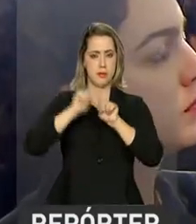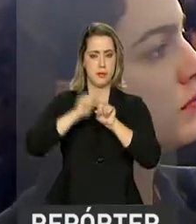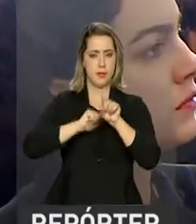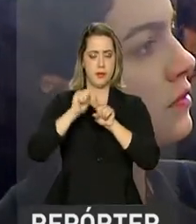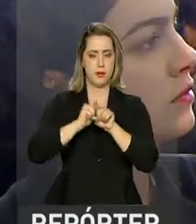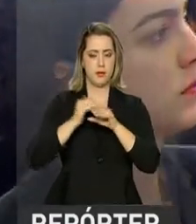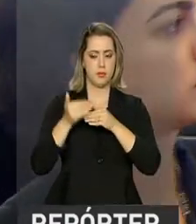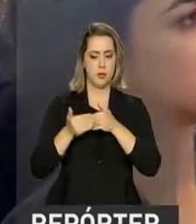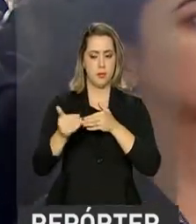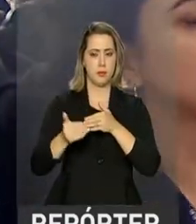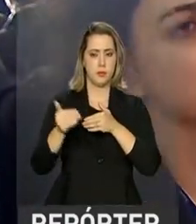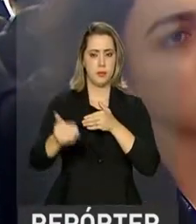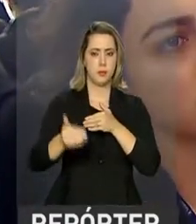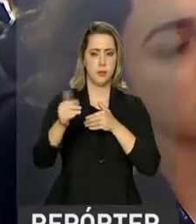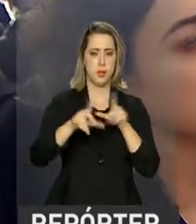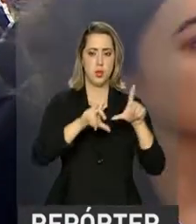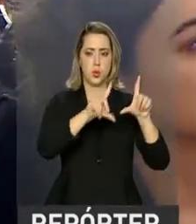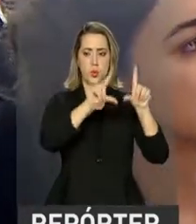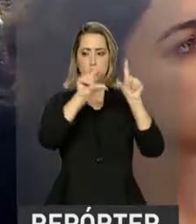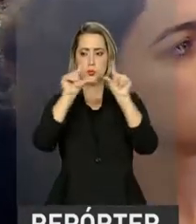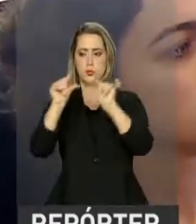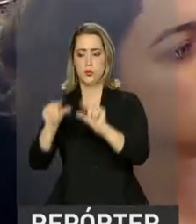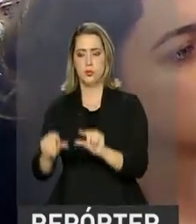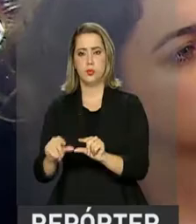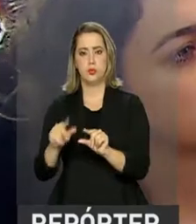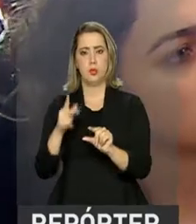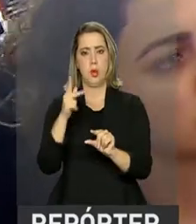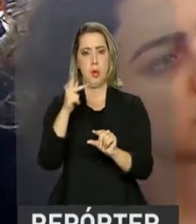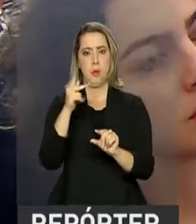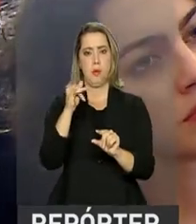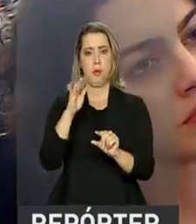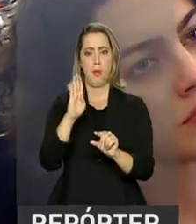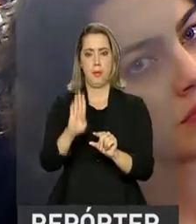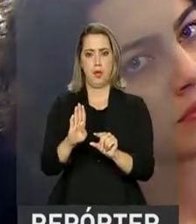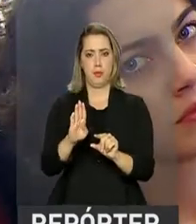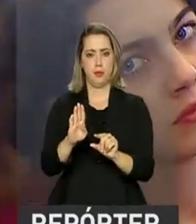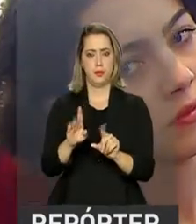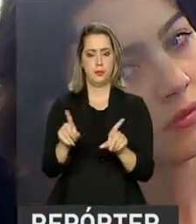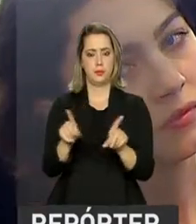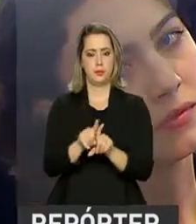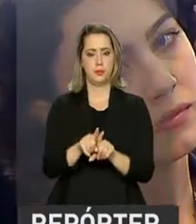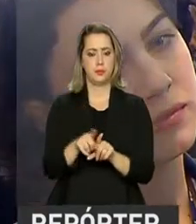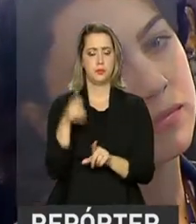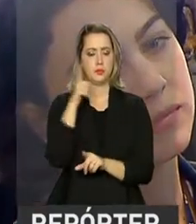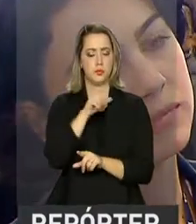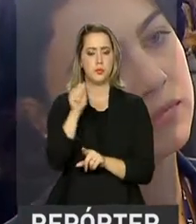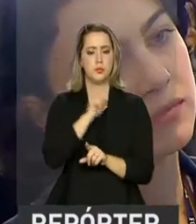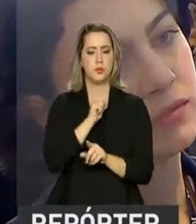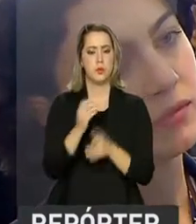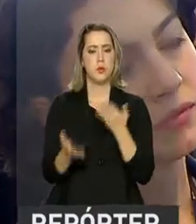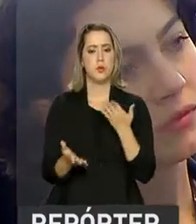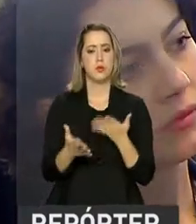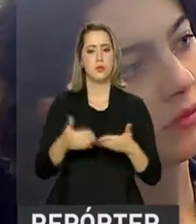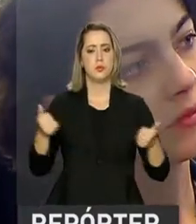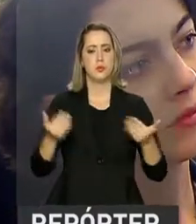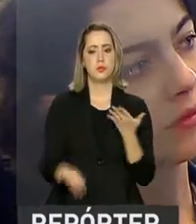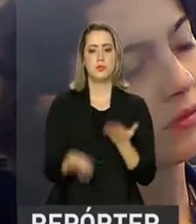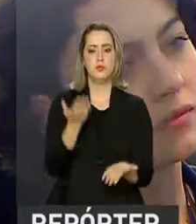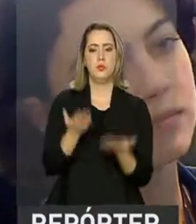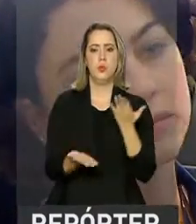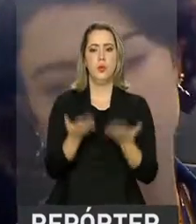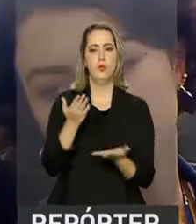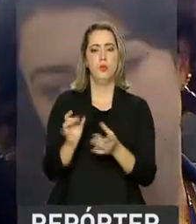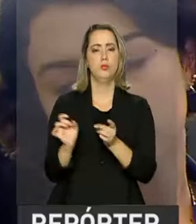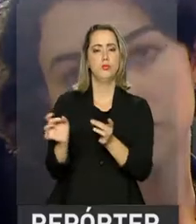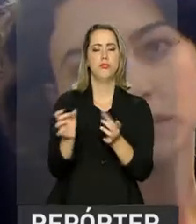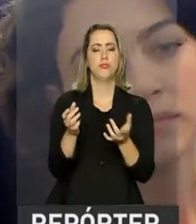primeiro trimestre com saldo positivo no PIB. Conseguimos melhorar consideravelmente o saldo em balança comercial. Aumentou